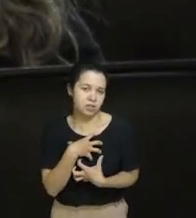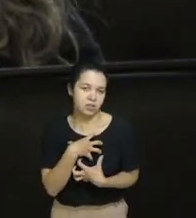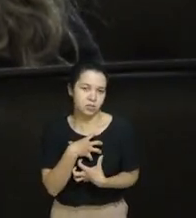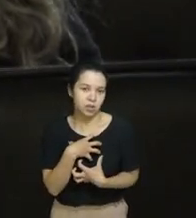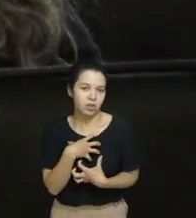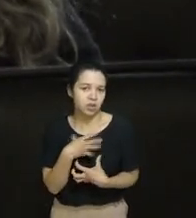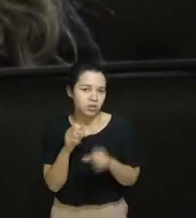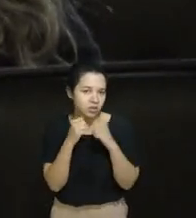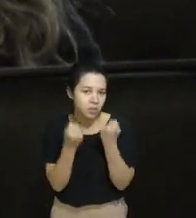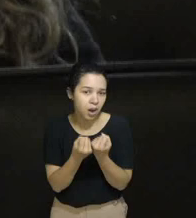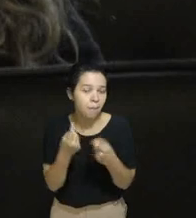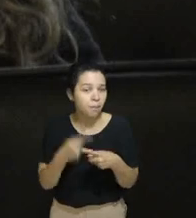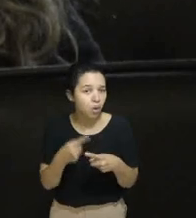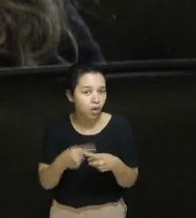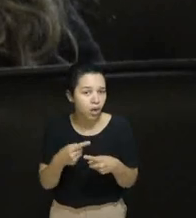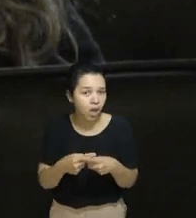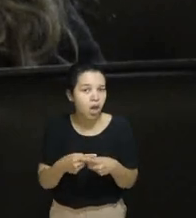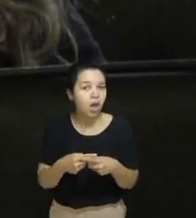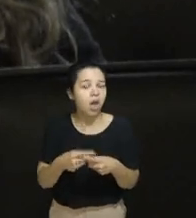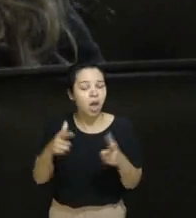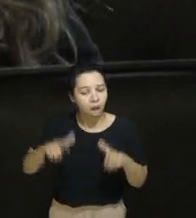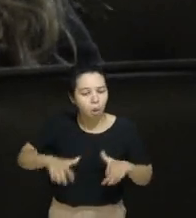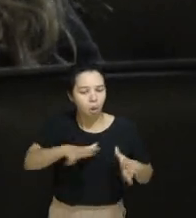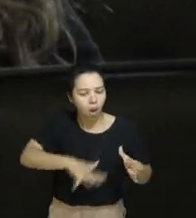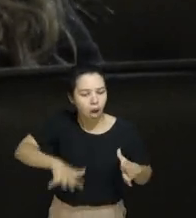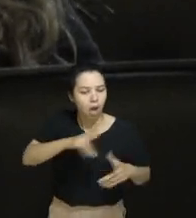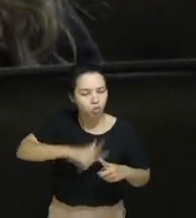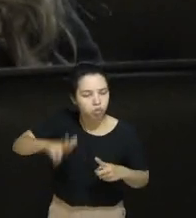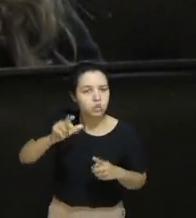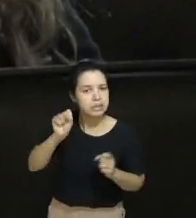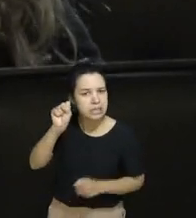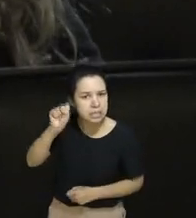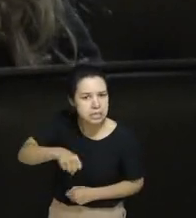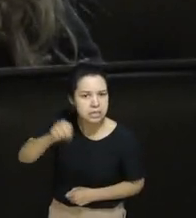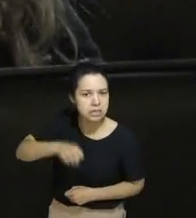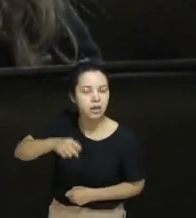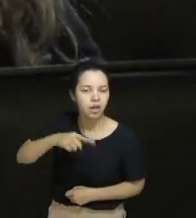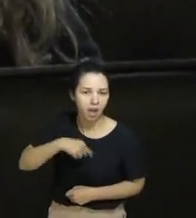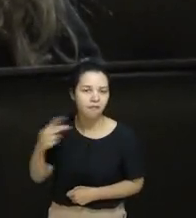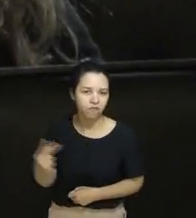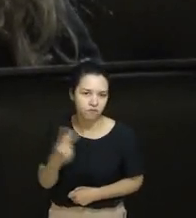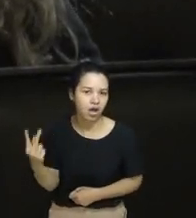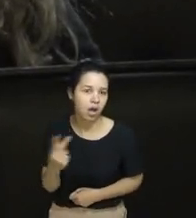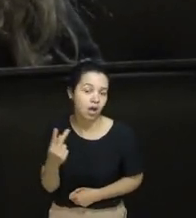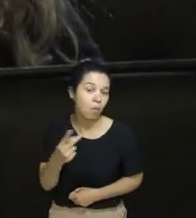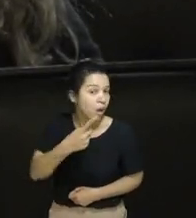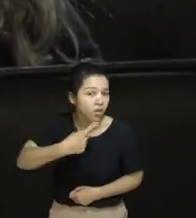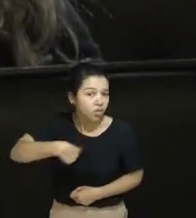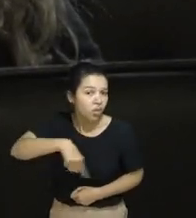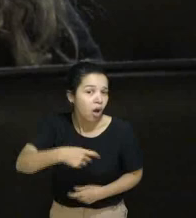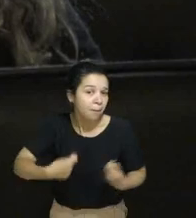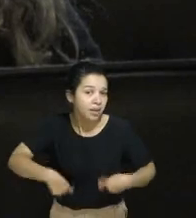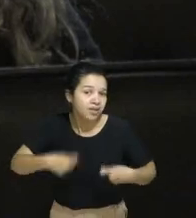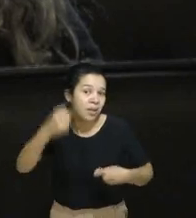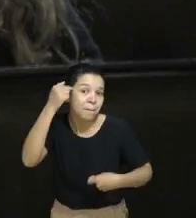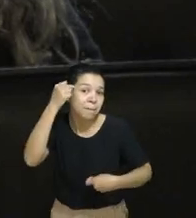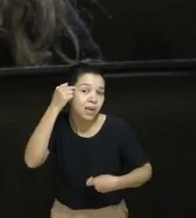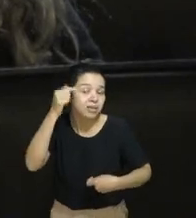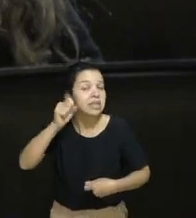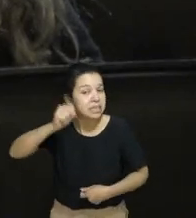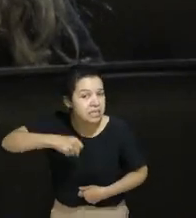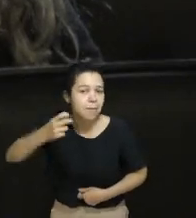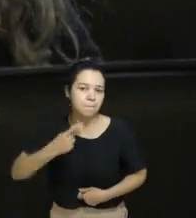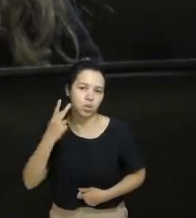um espaço de conquista, sim, é um espaço super válido, só que a gente tem que pensar, sim, em